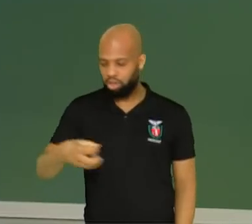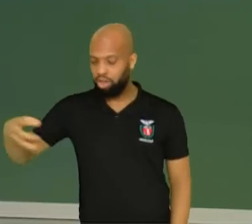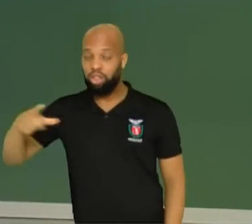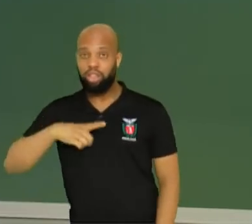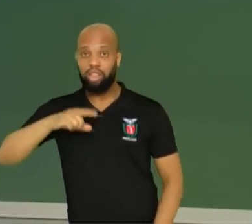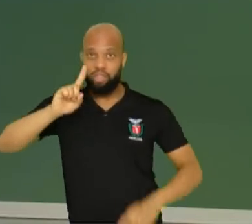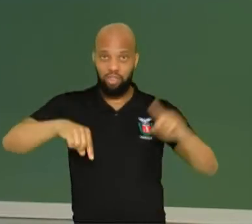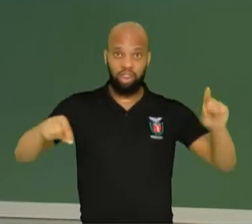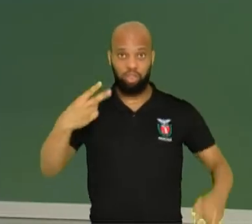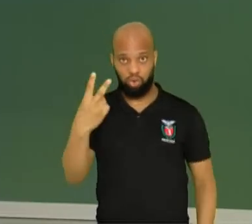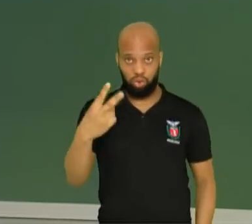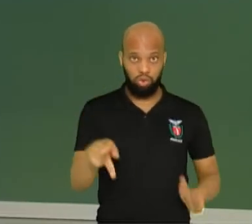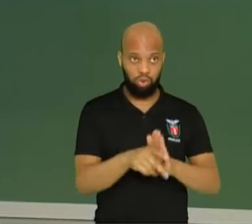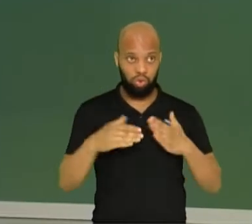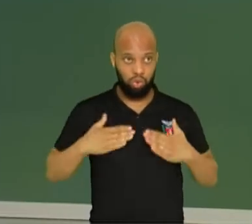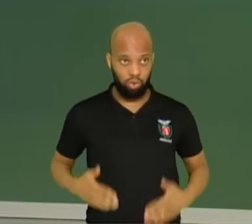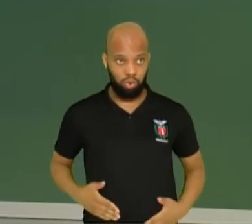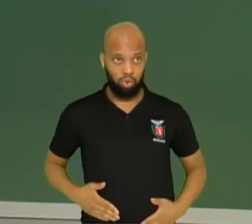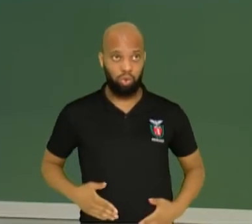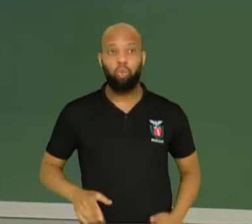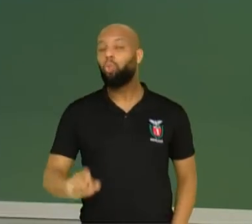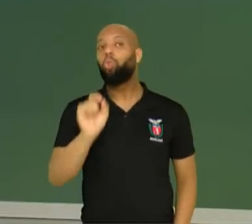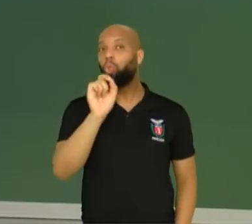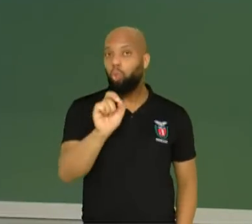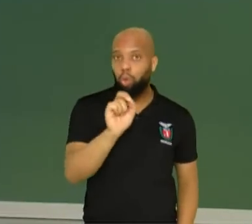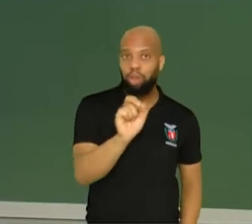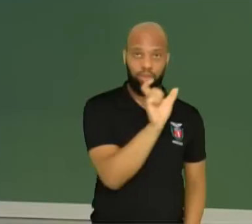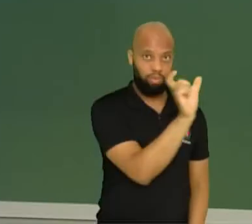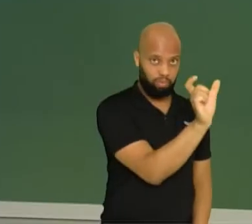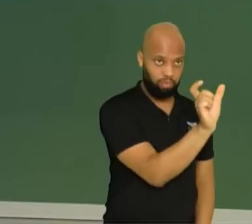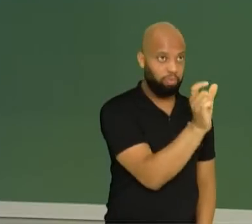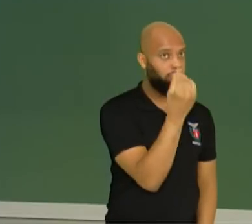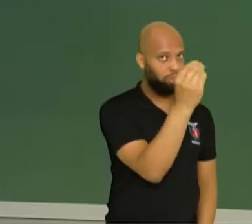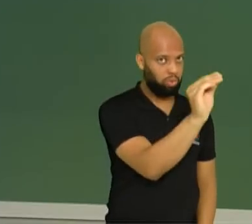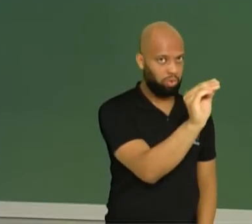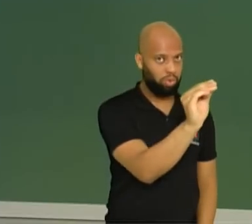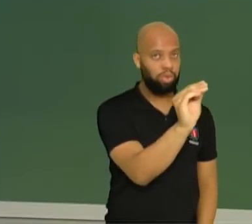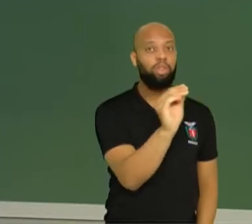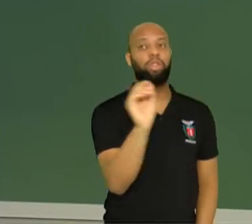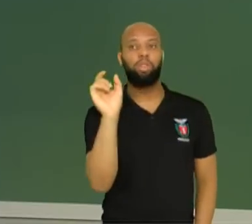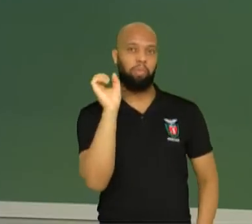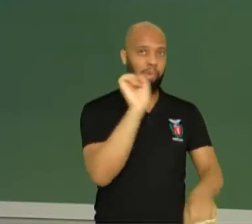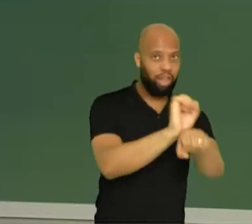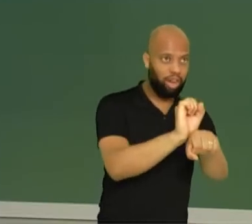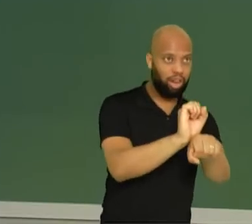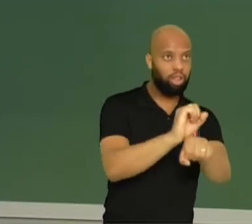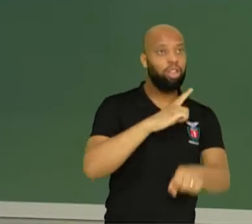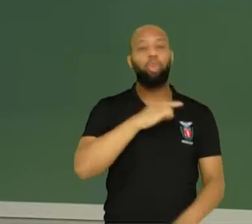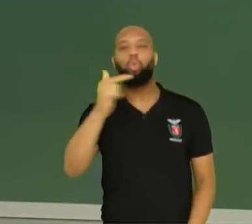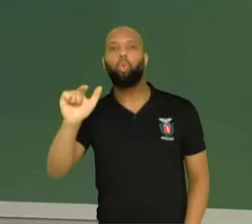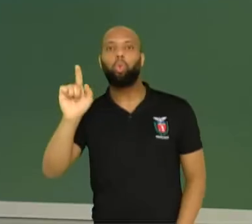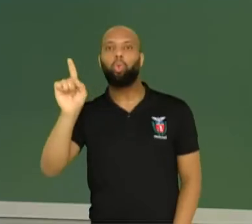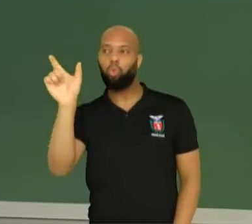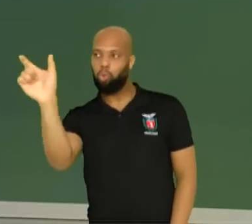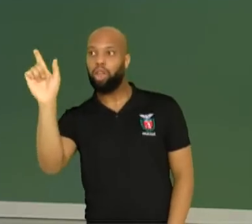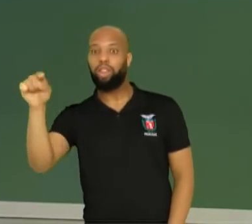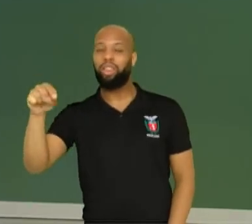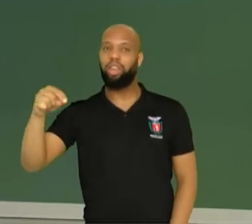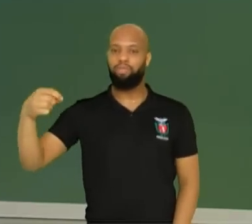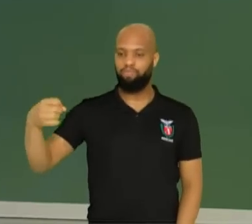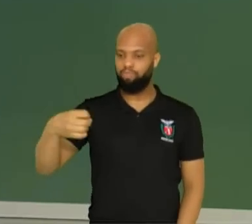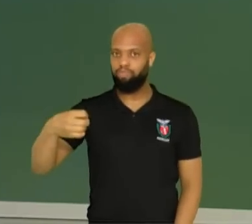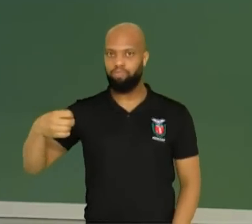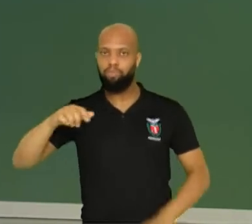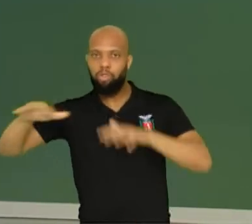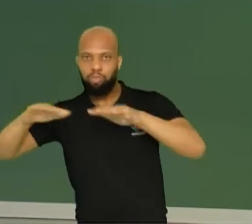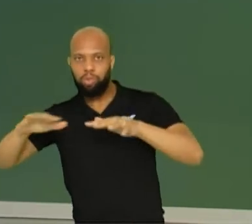seu plano corporal, sendo as ou os que são sésseis e os ou as que são móveis.